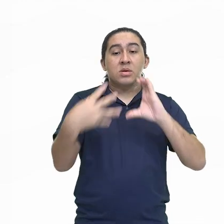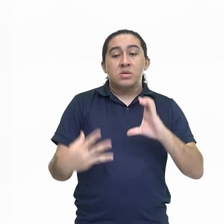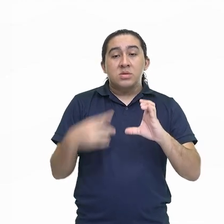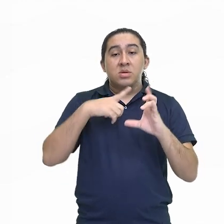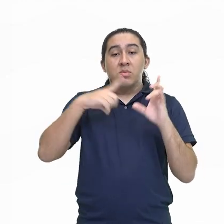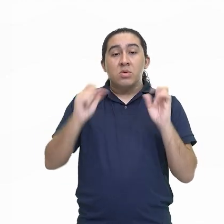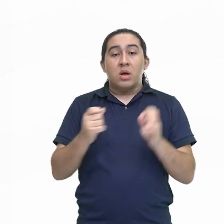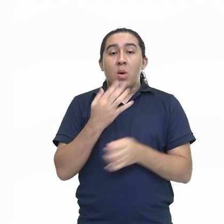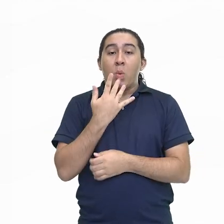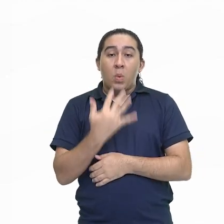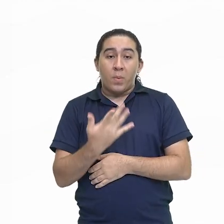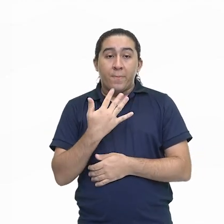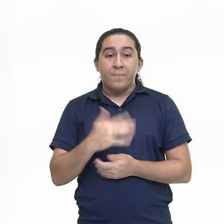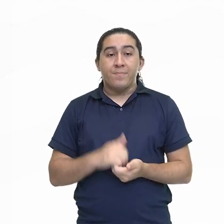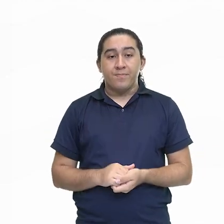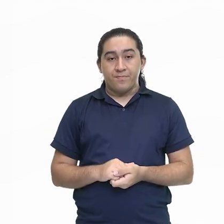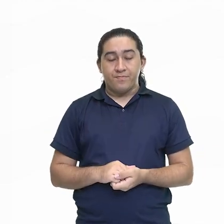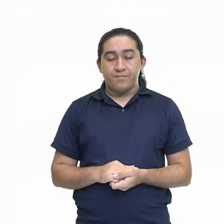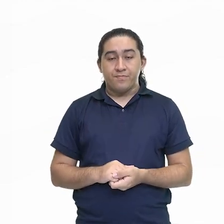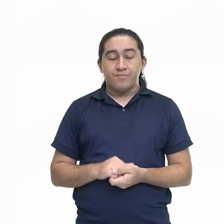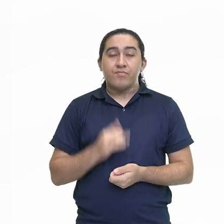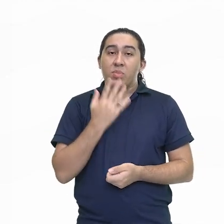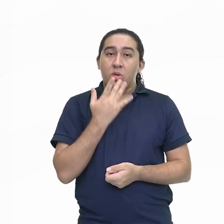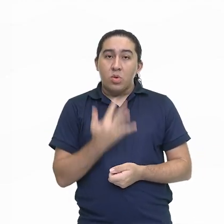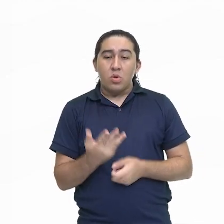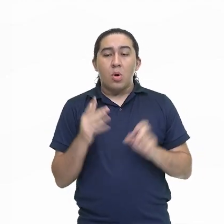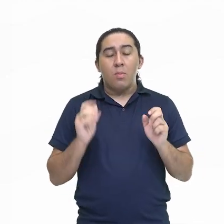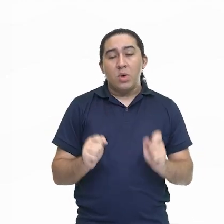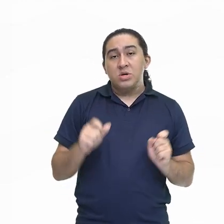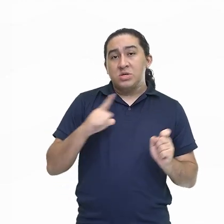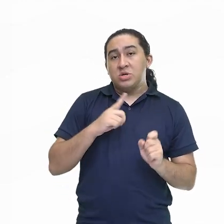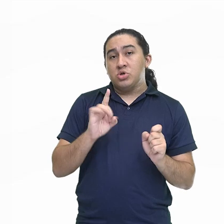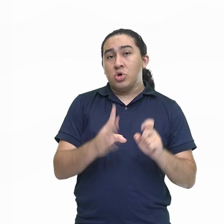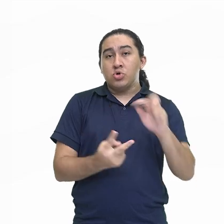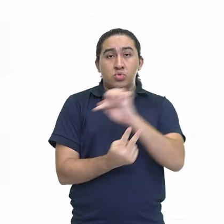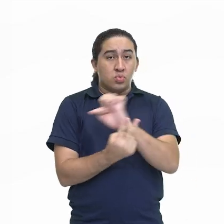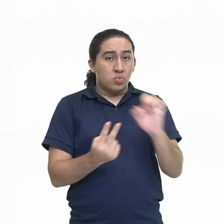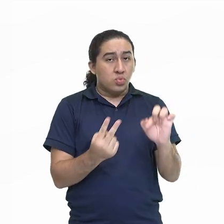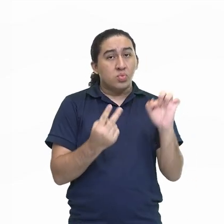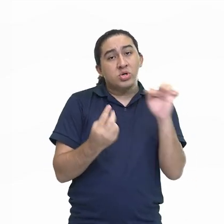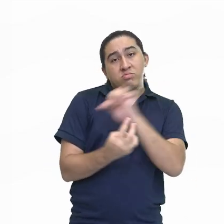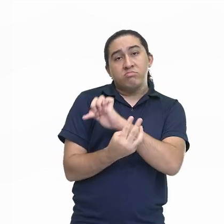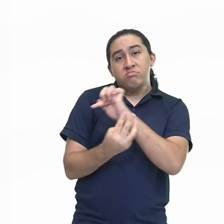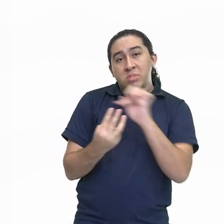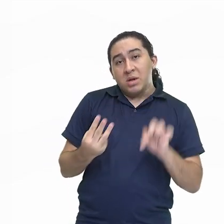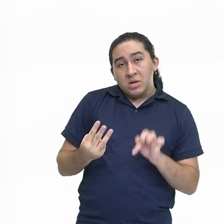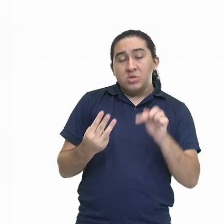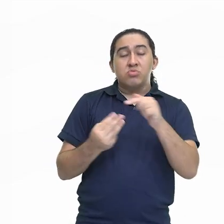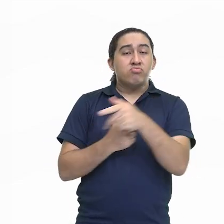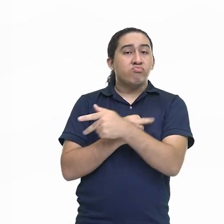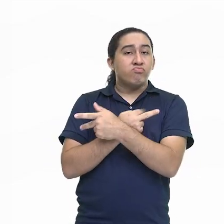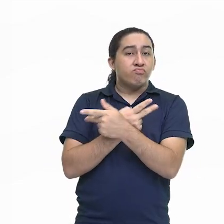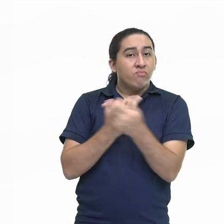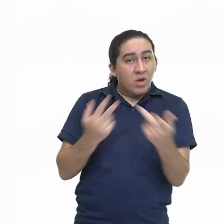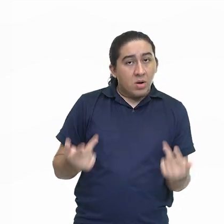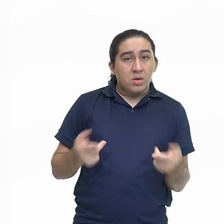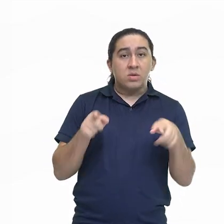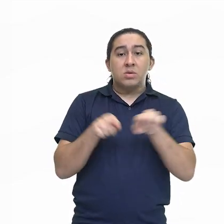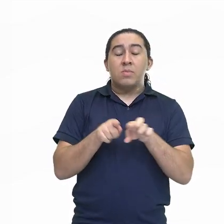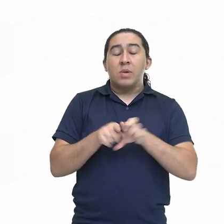a cor. Então, ela pode ser monocromática, policromática, que nós falamos também,